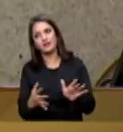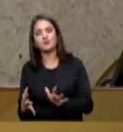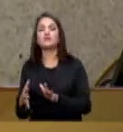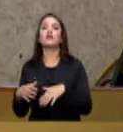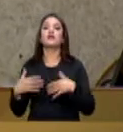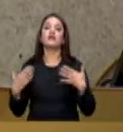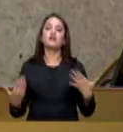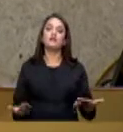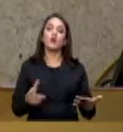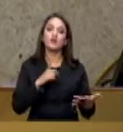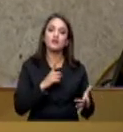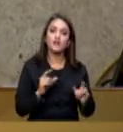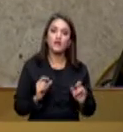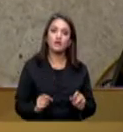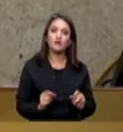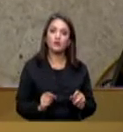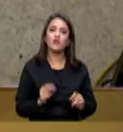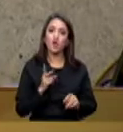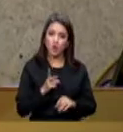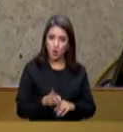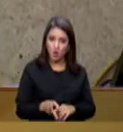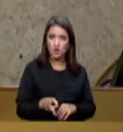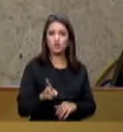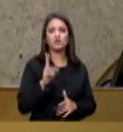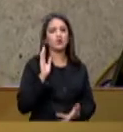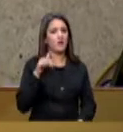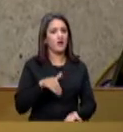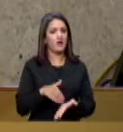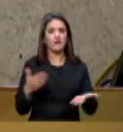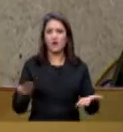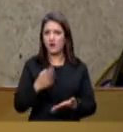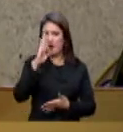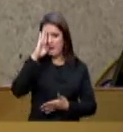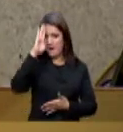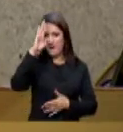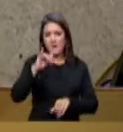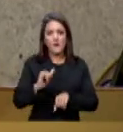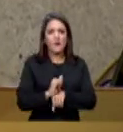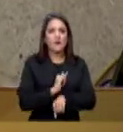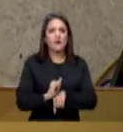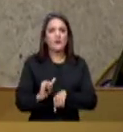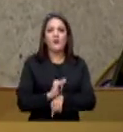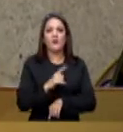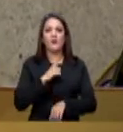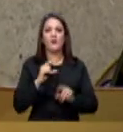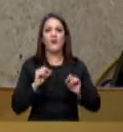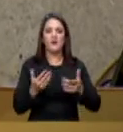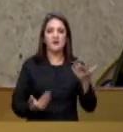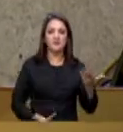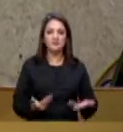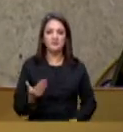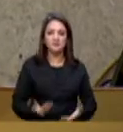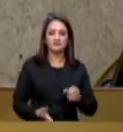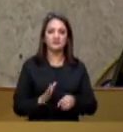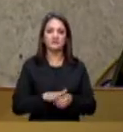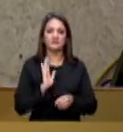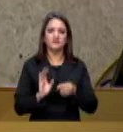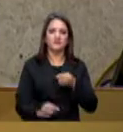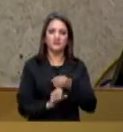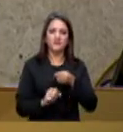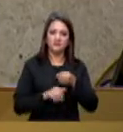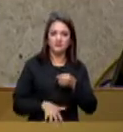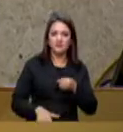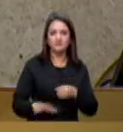essa configuração empresarial continua a ser a principal forma de disponibilização dos serviços de saneamento